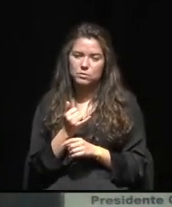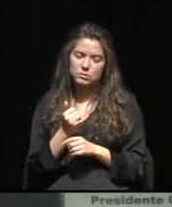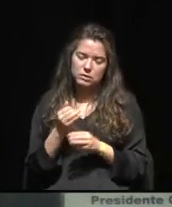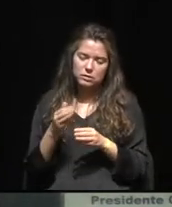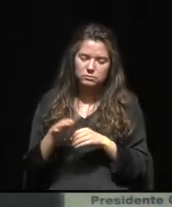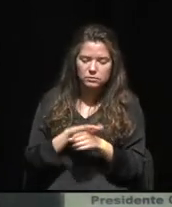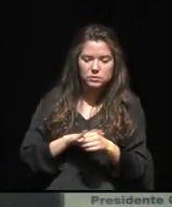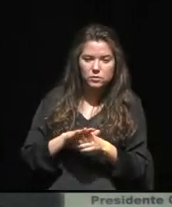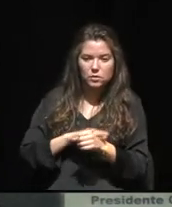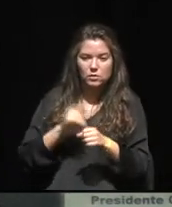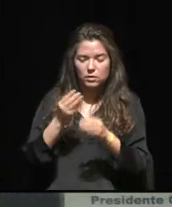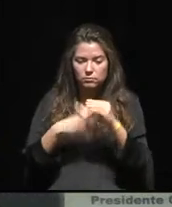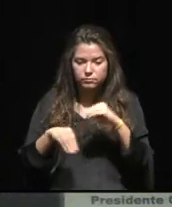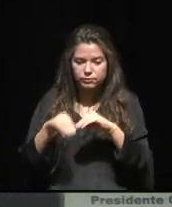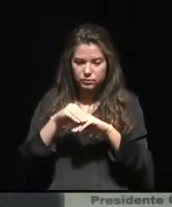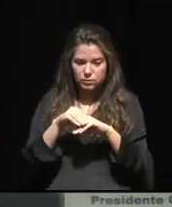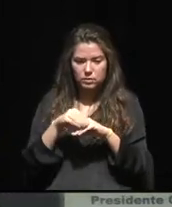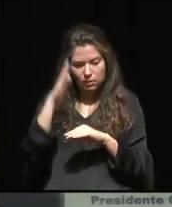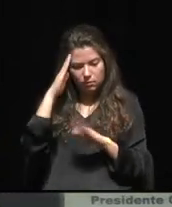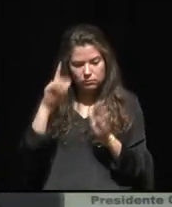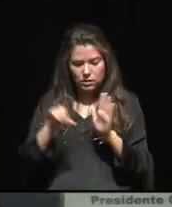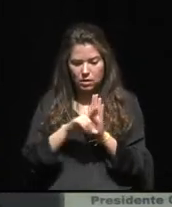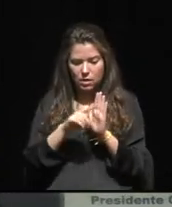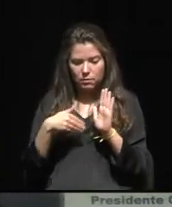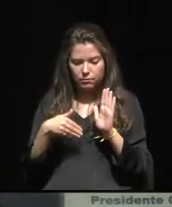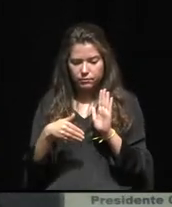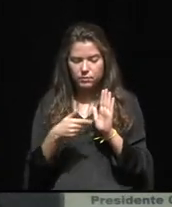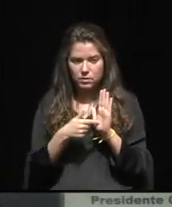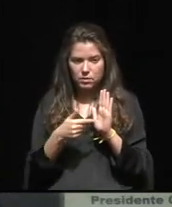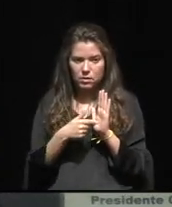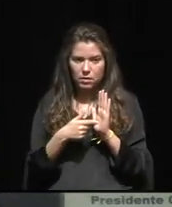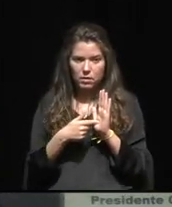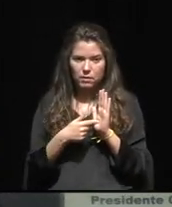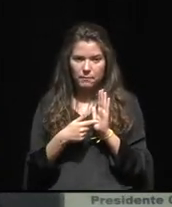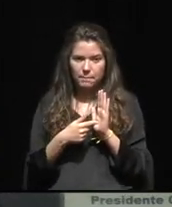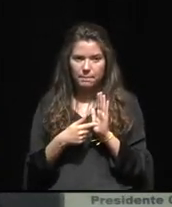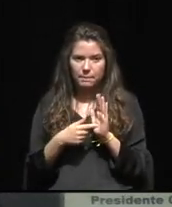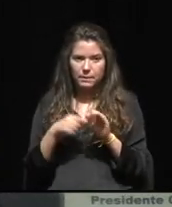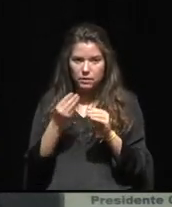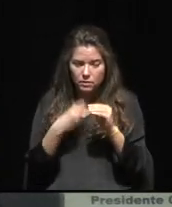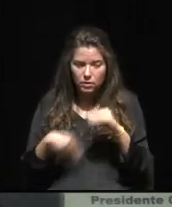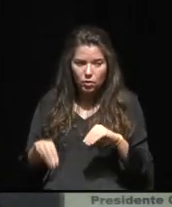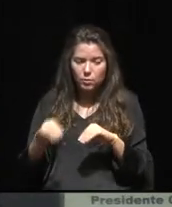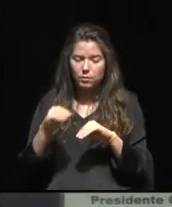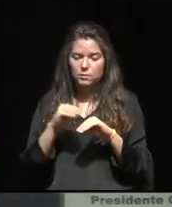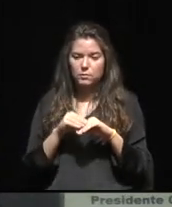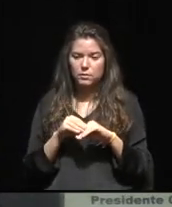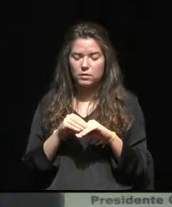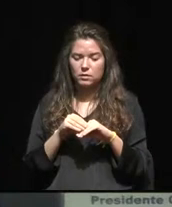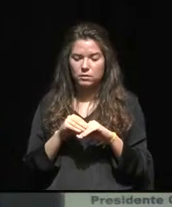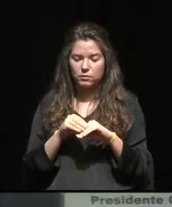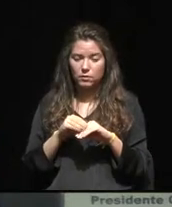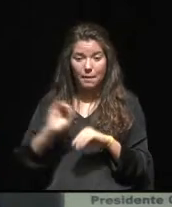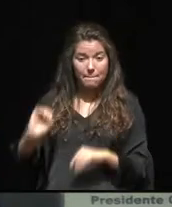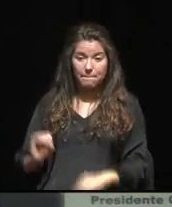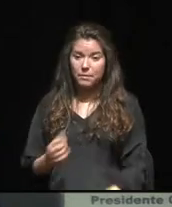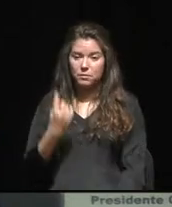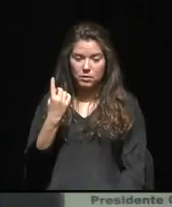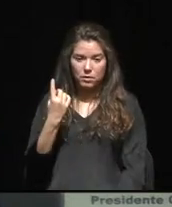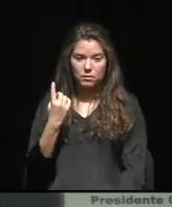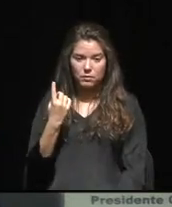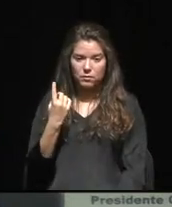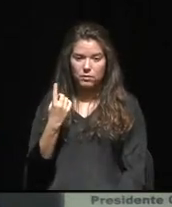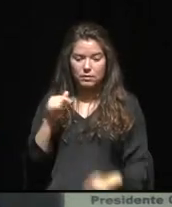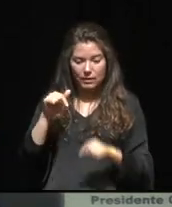atualização deste complemento ele já tá previsto na lei não é deais dizer que este complemento foi pela primeira vez